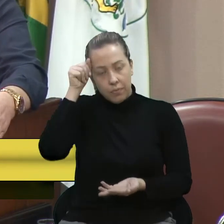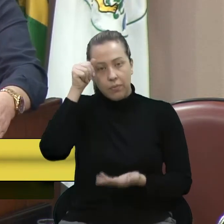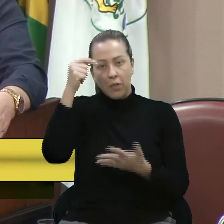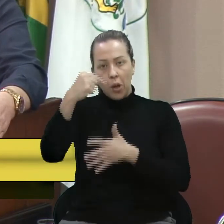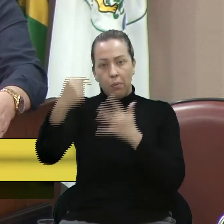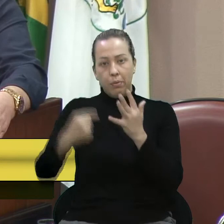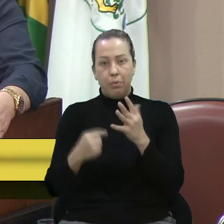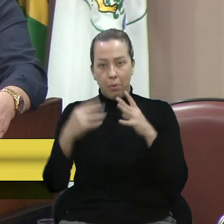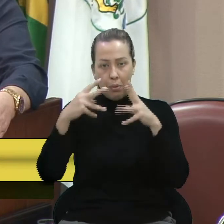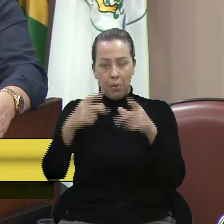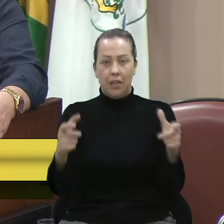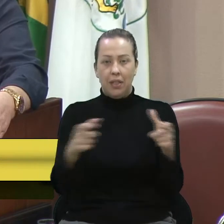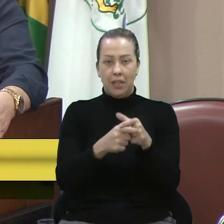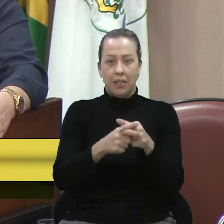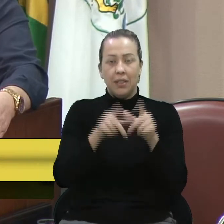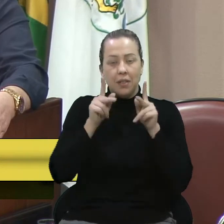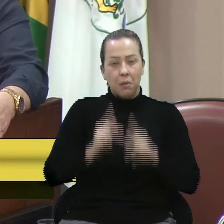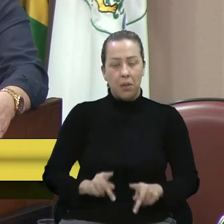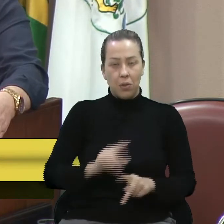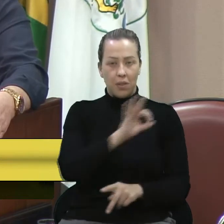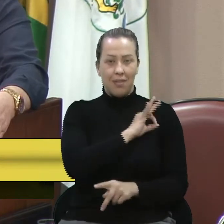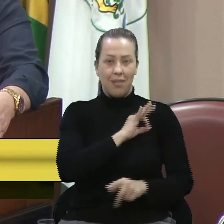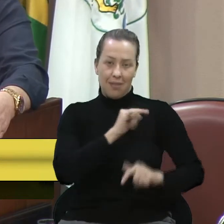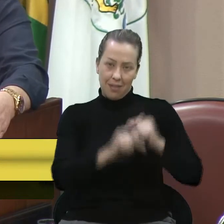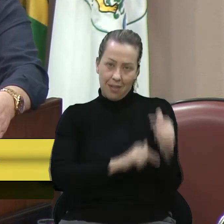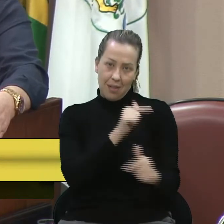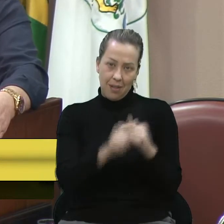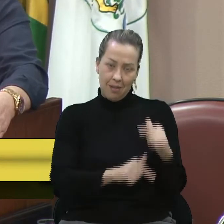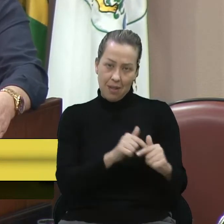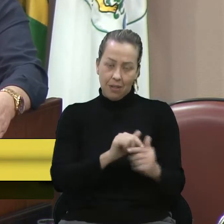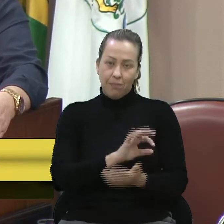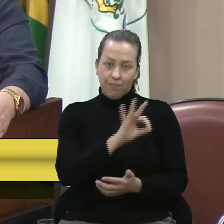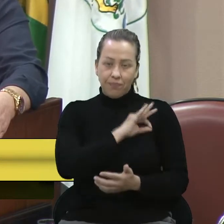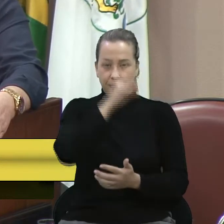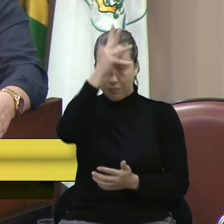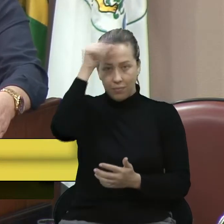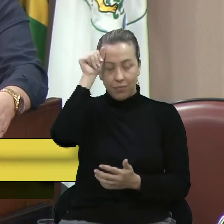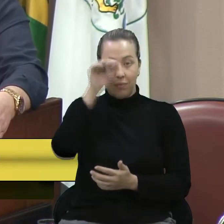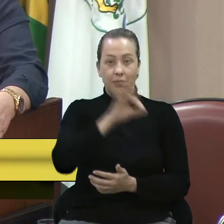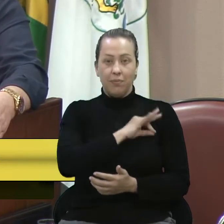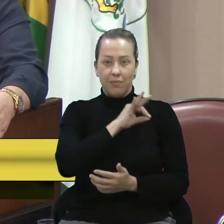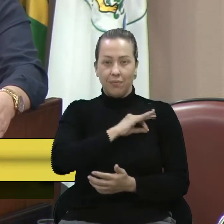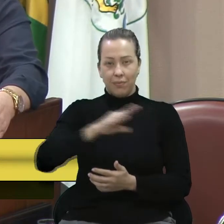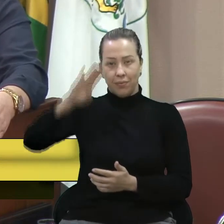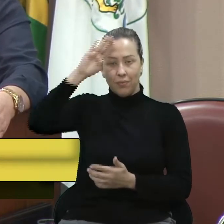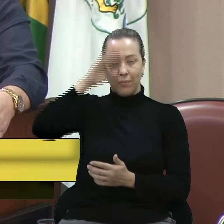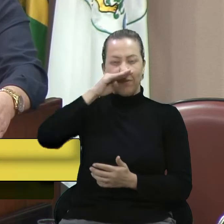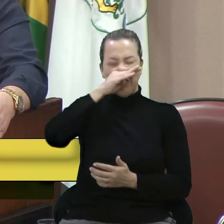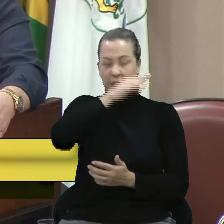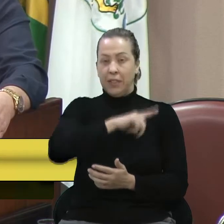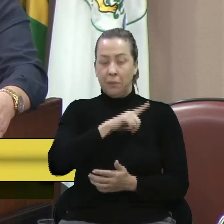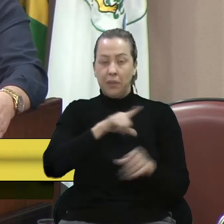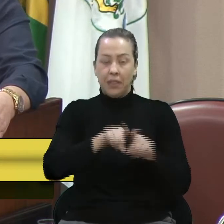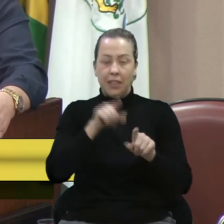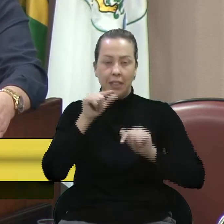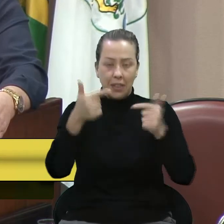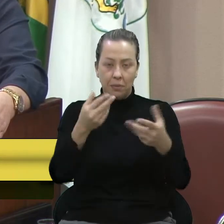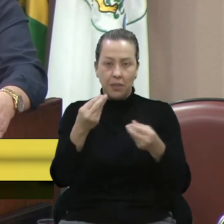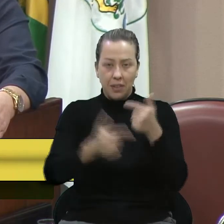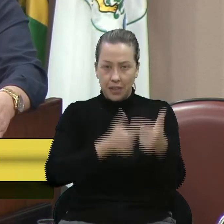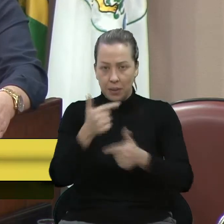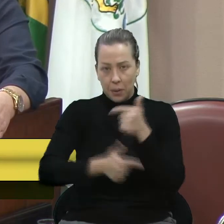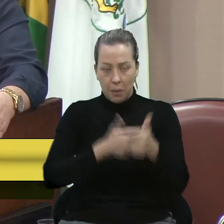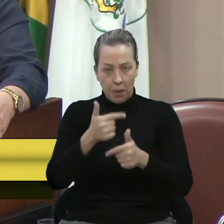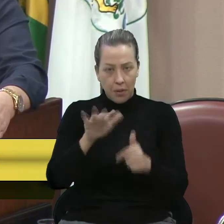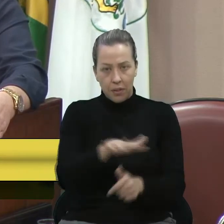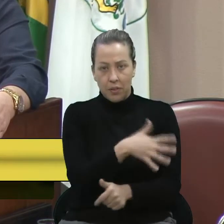o contingente é pequeno, é baixo. E a polícia, a brigada militar também tem serviço, tem muito trabalho efetivo,